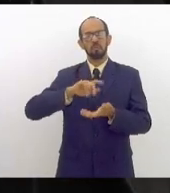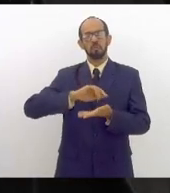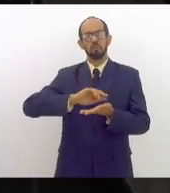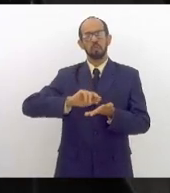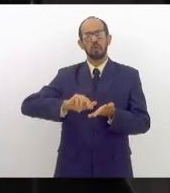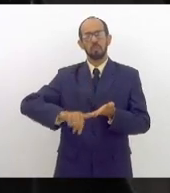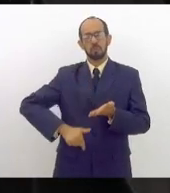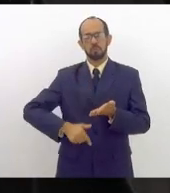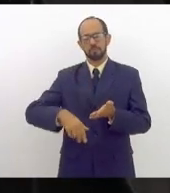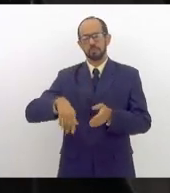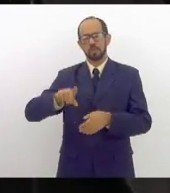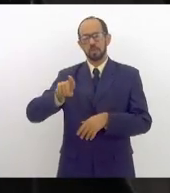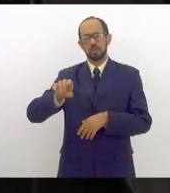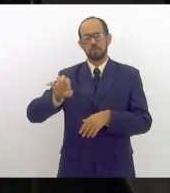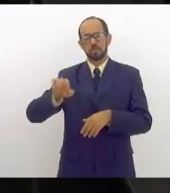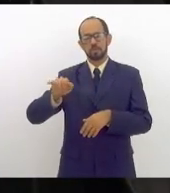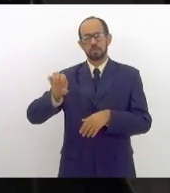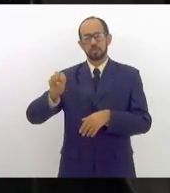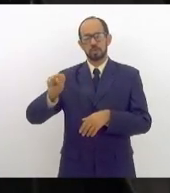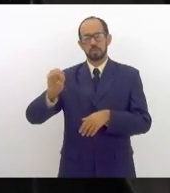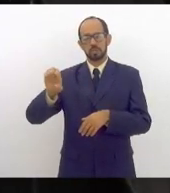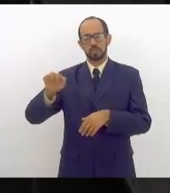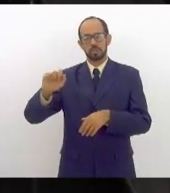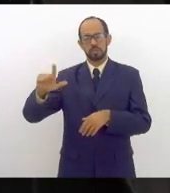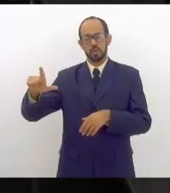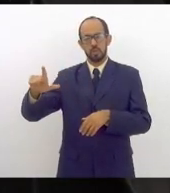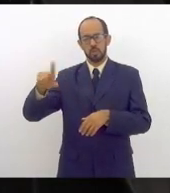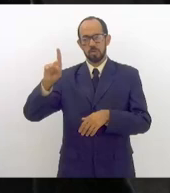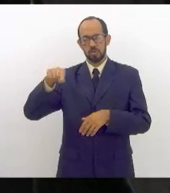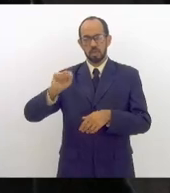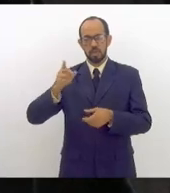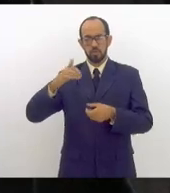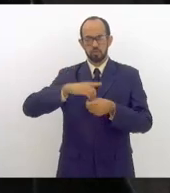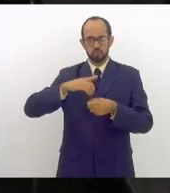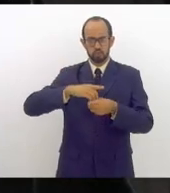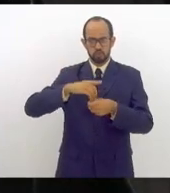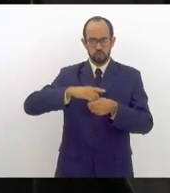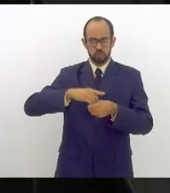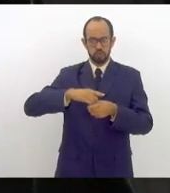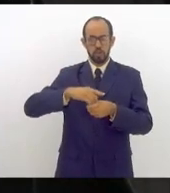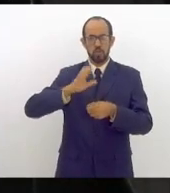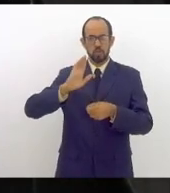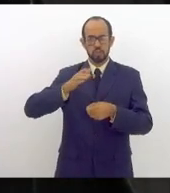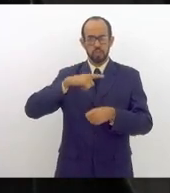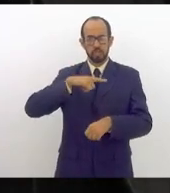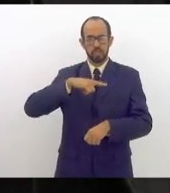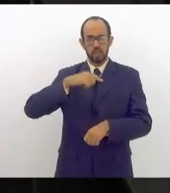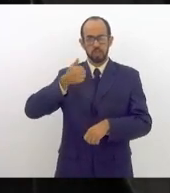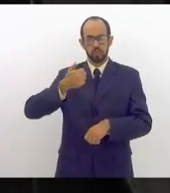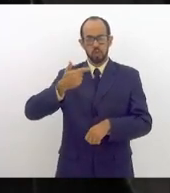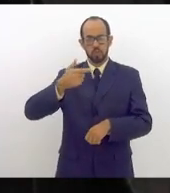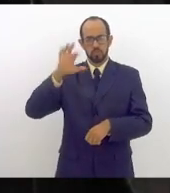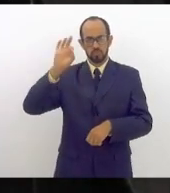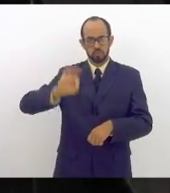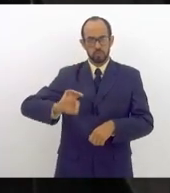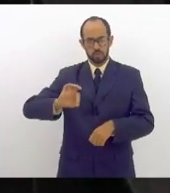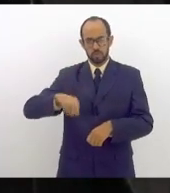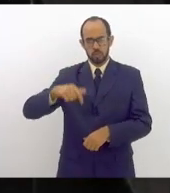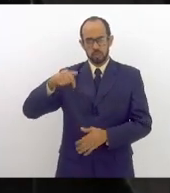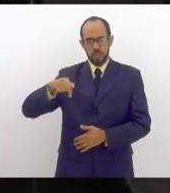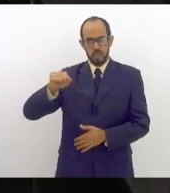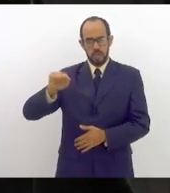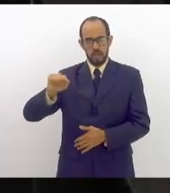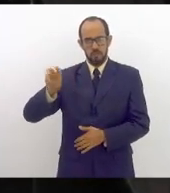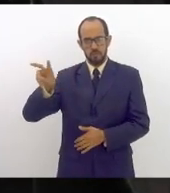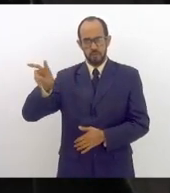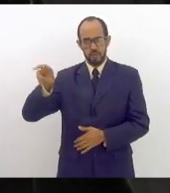O diesel, que é um bem essencial, já tem alíquota de 12. O QAV, que